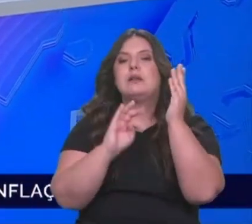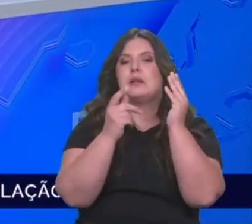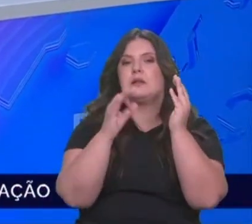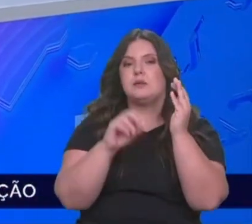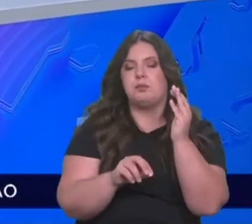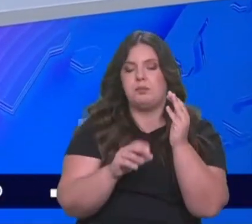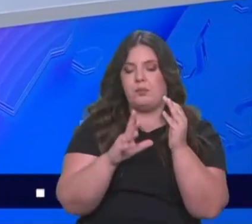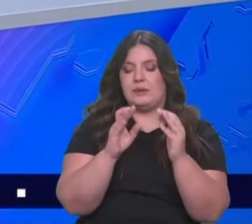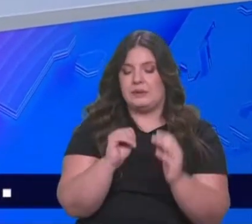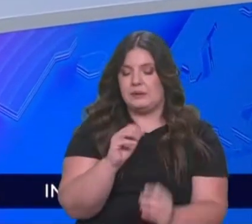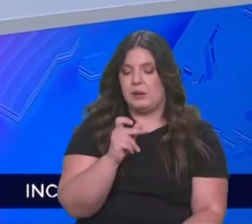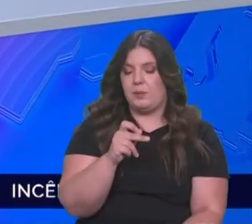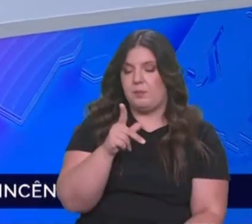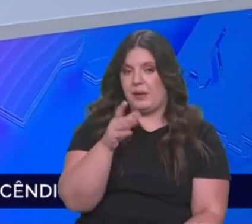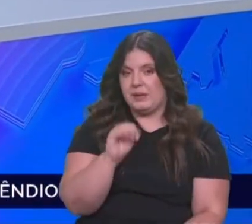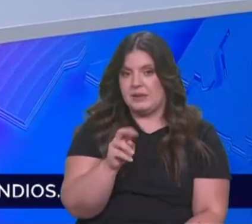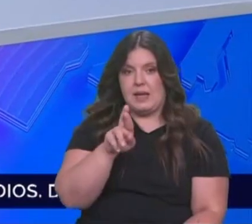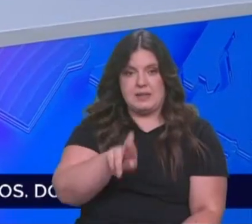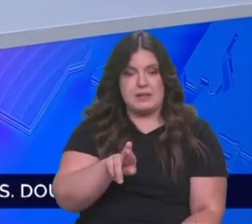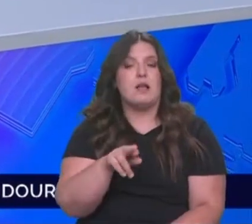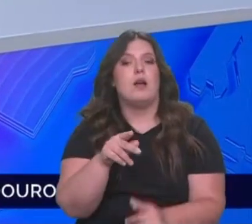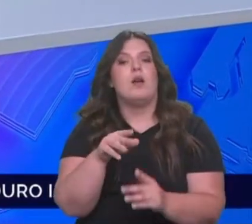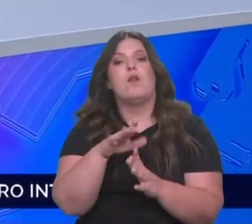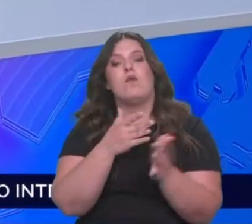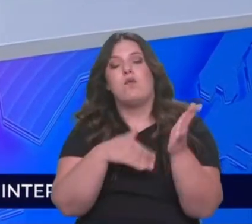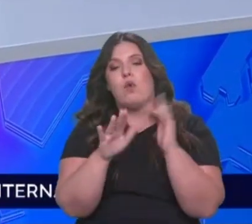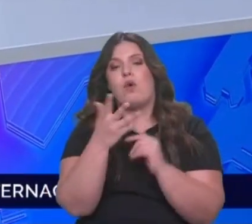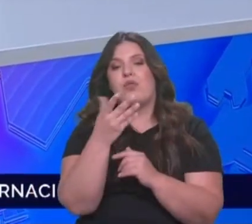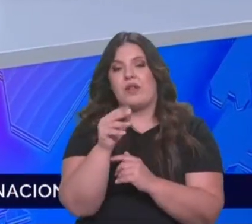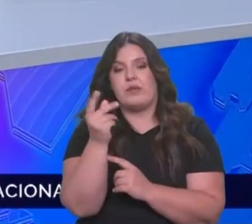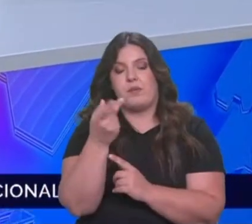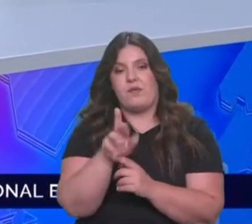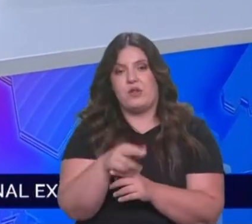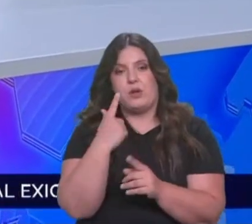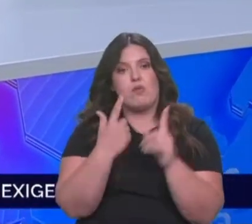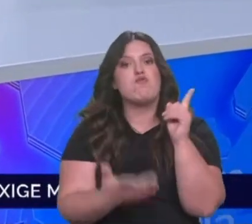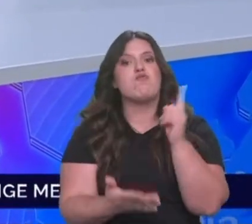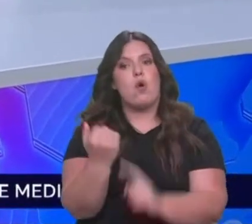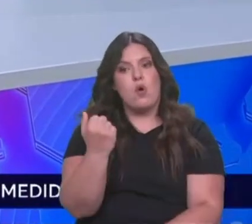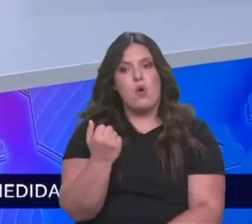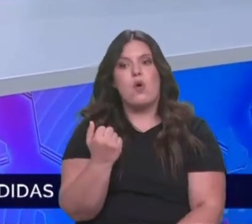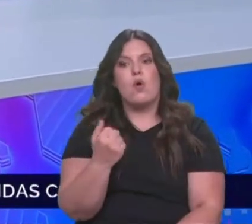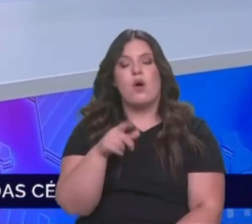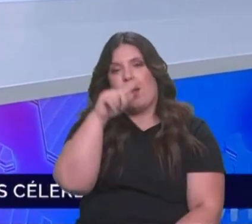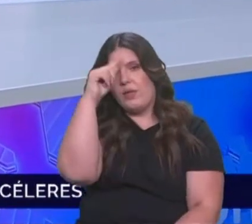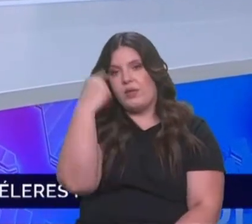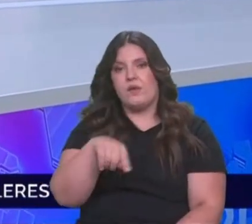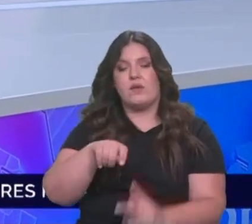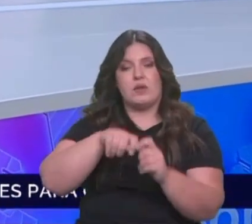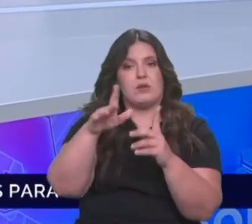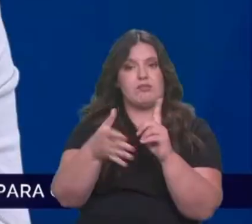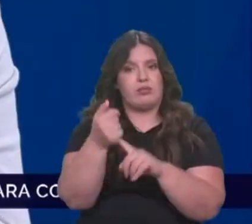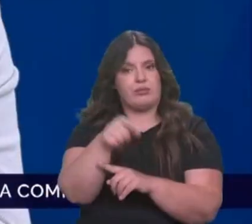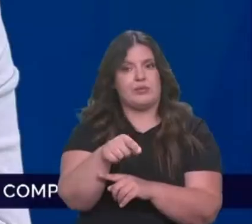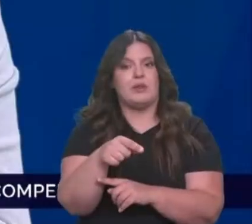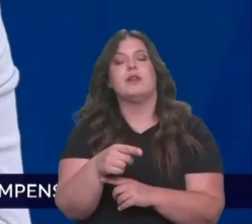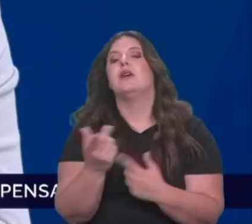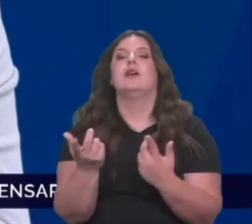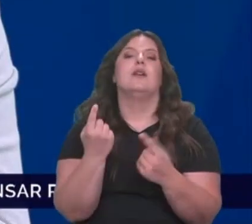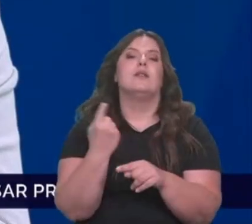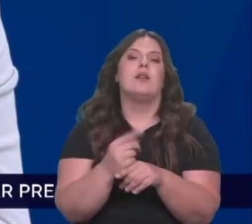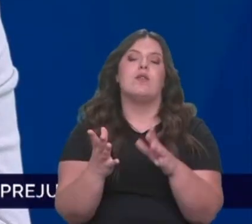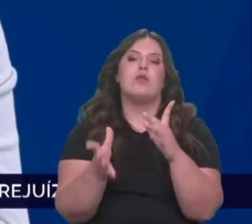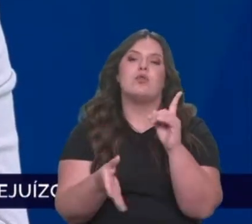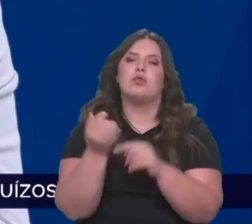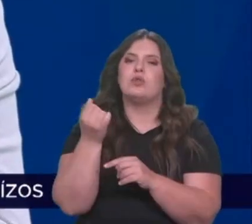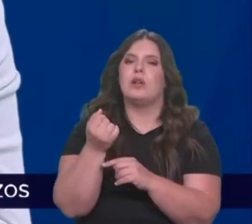SpaceX que voou pela 10ª vez e desta vez teve sucesso. É muito difícil medir o sucesso neste tipo de missões. Teve um